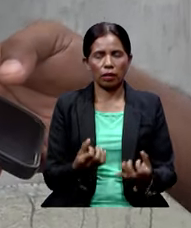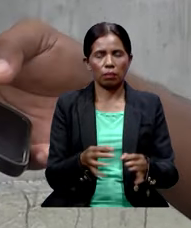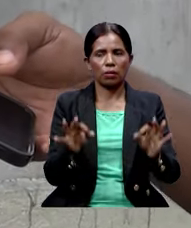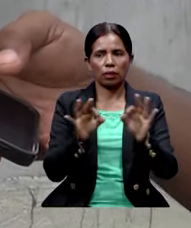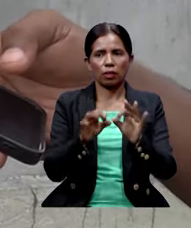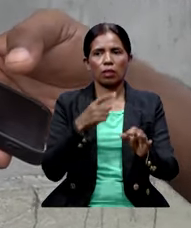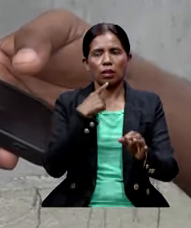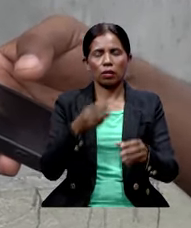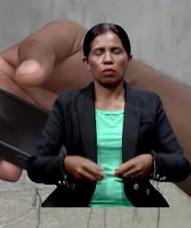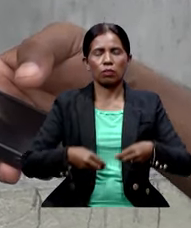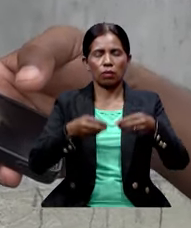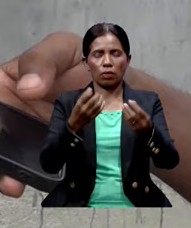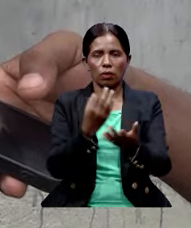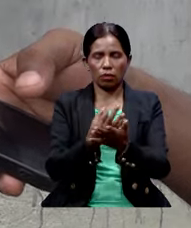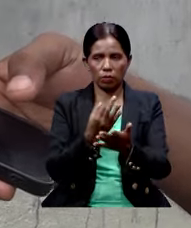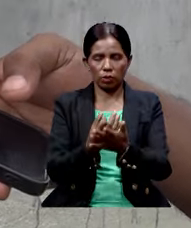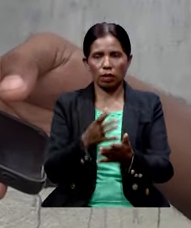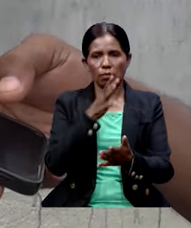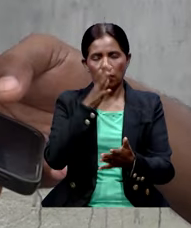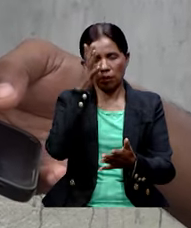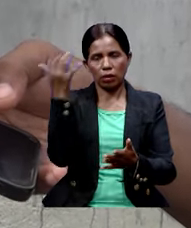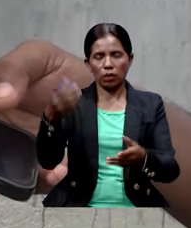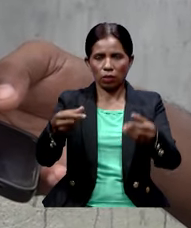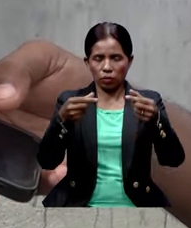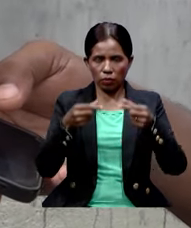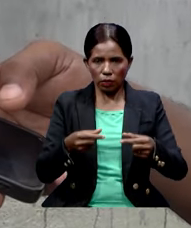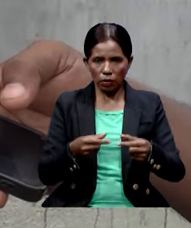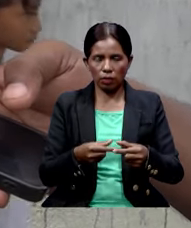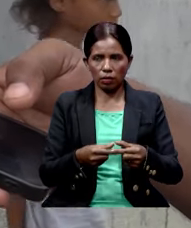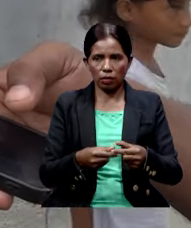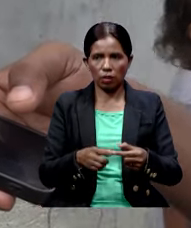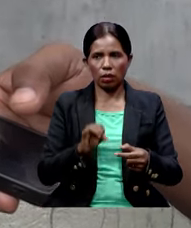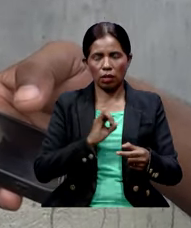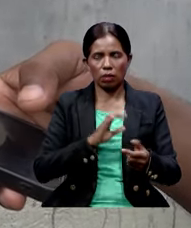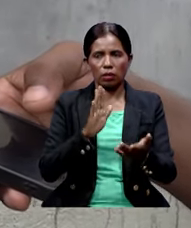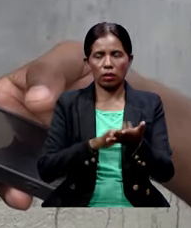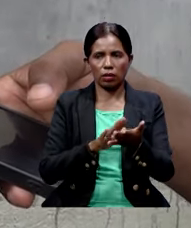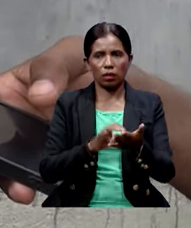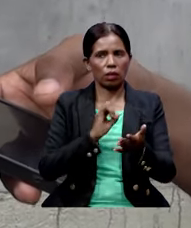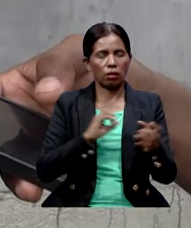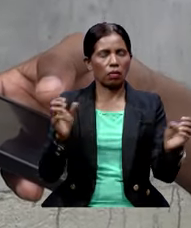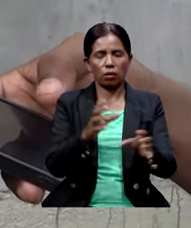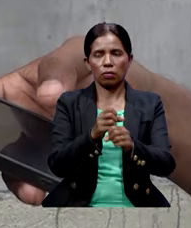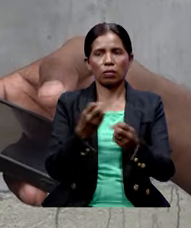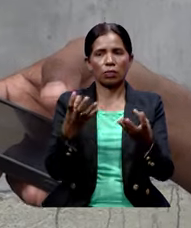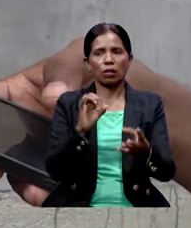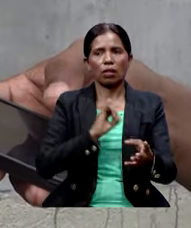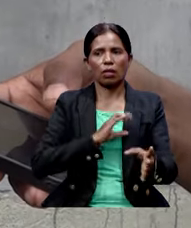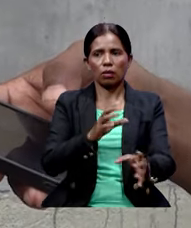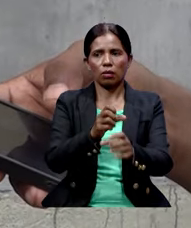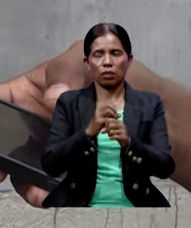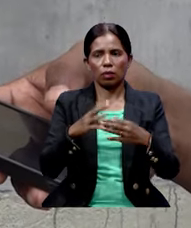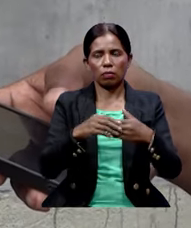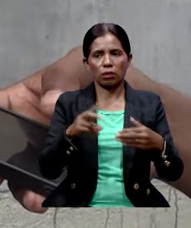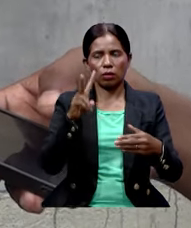a tu devolve, falei, orçamento, né, bem aqui na Amas Rahalo, e a hau, hau na escola, hau lá pode botar para aqui, hau pode de